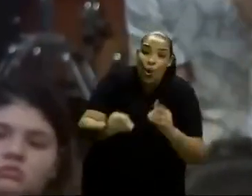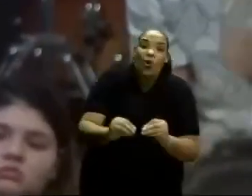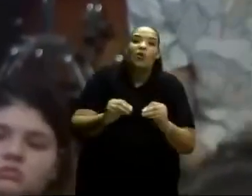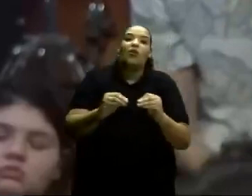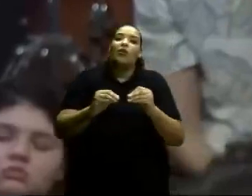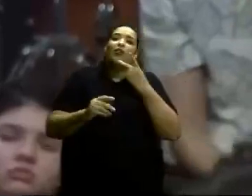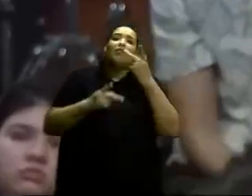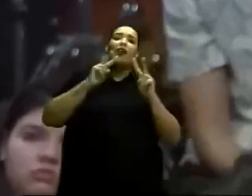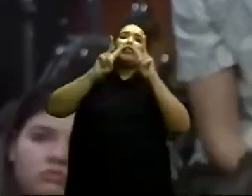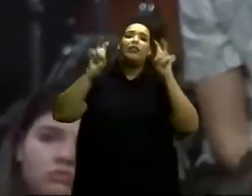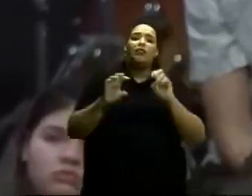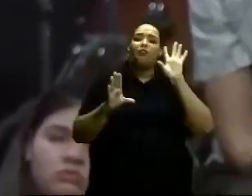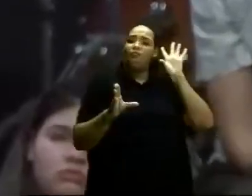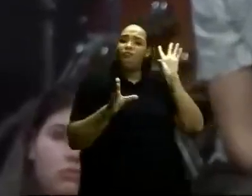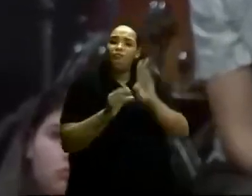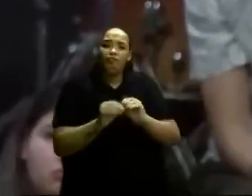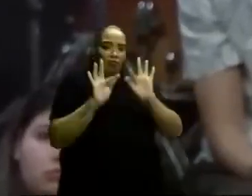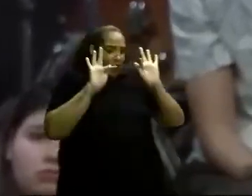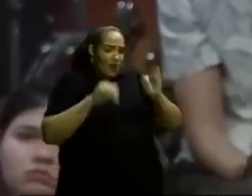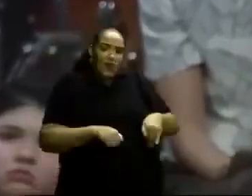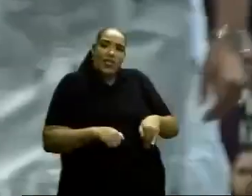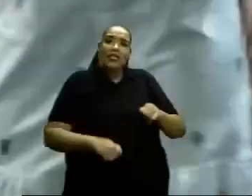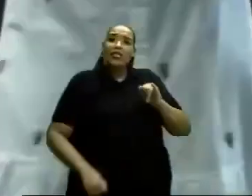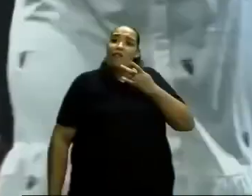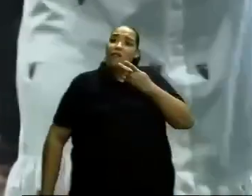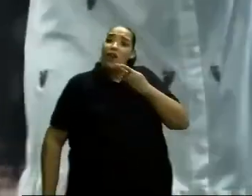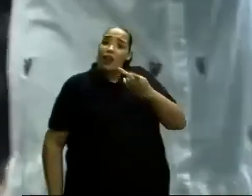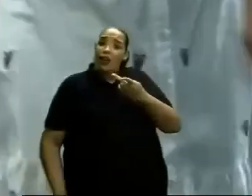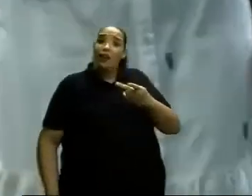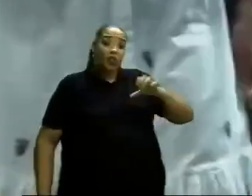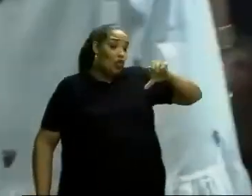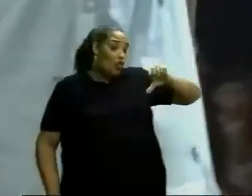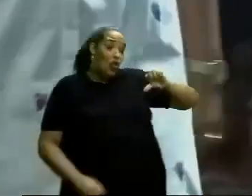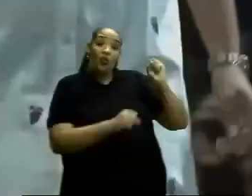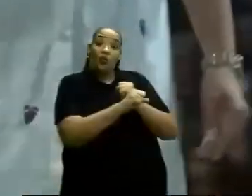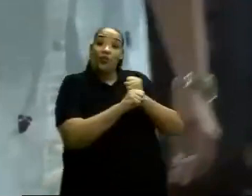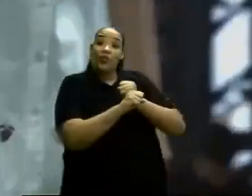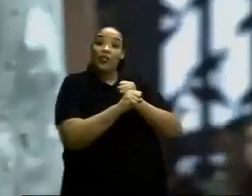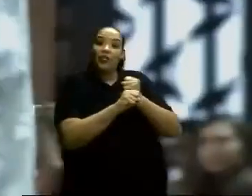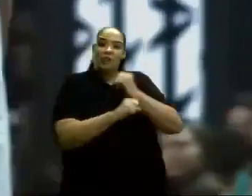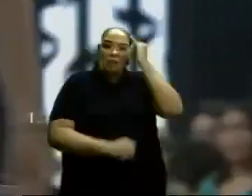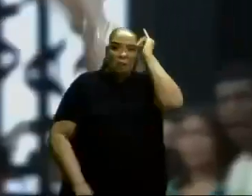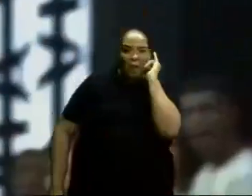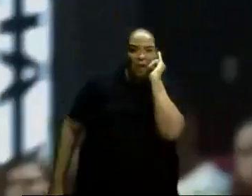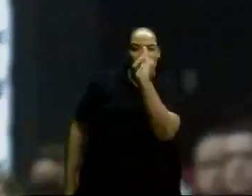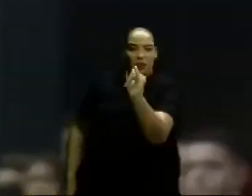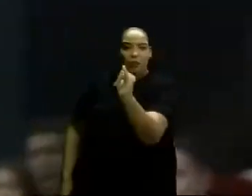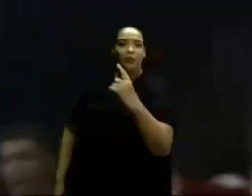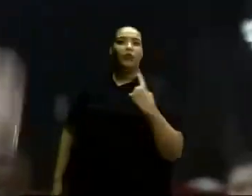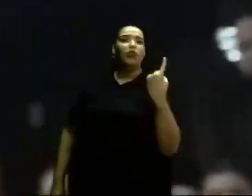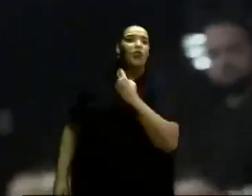que fala sobre fechamento de ciclo, e se eu falar que nesses 9 anos, profeticamente, nós